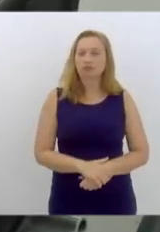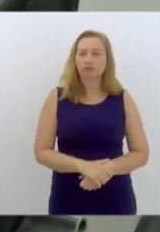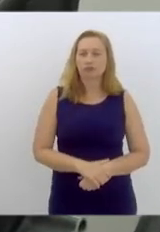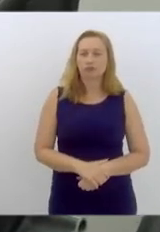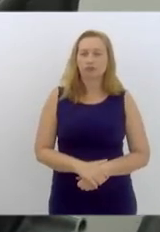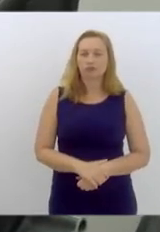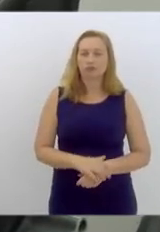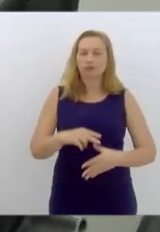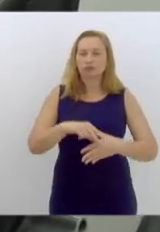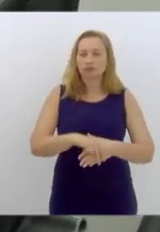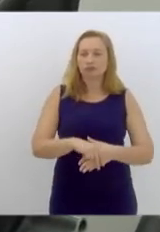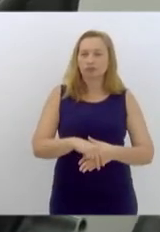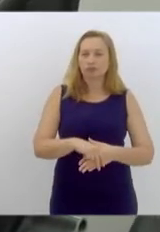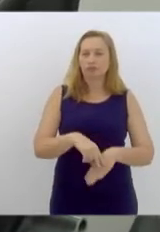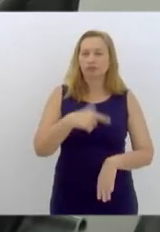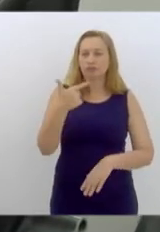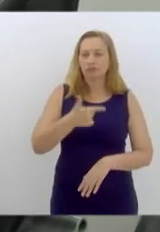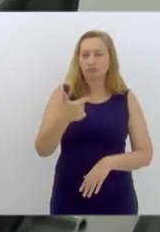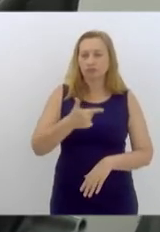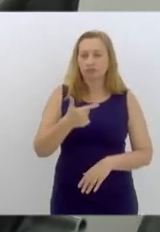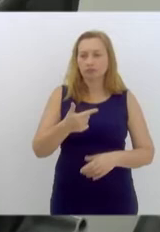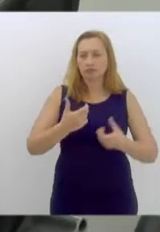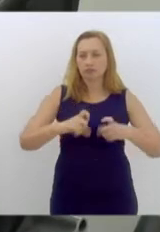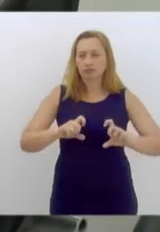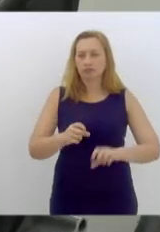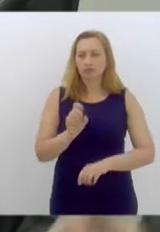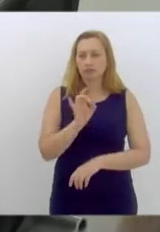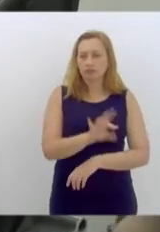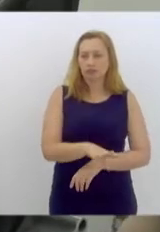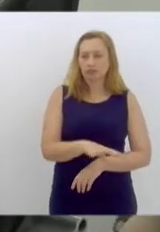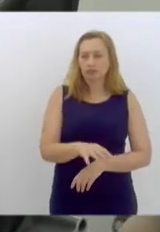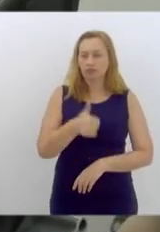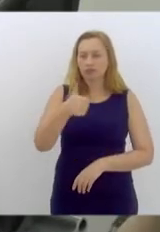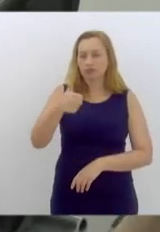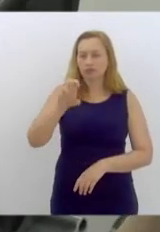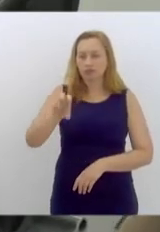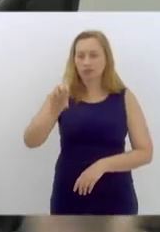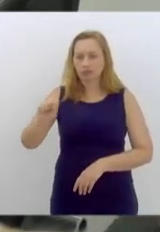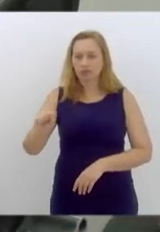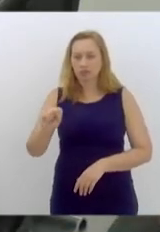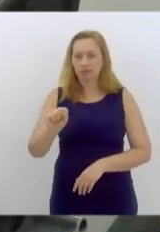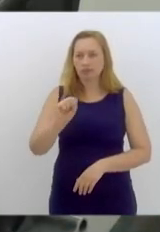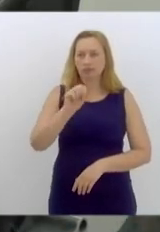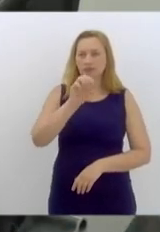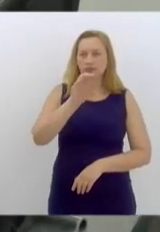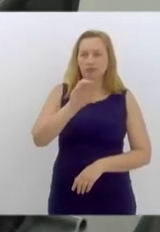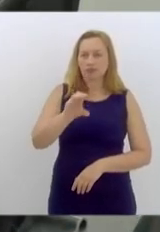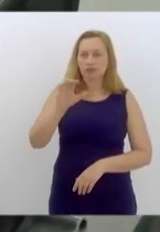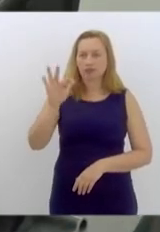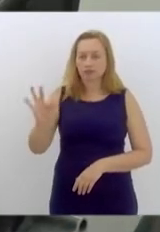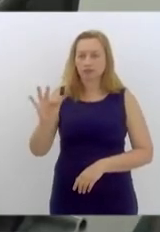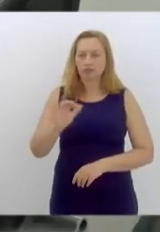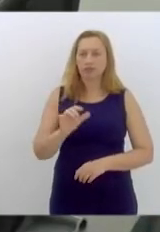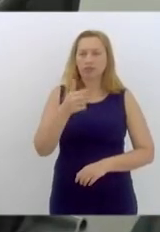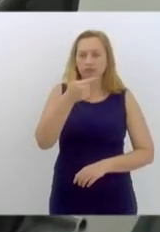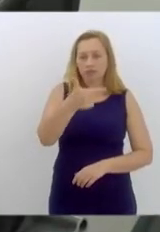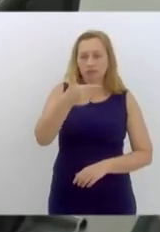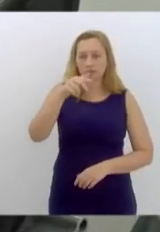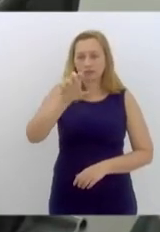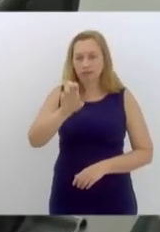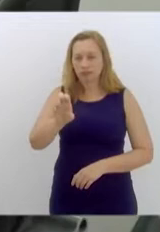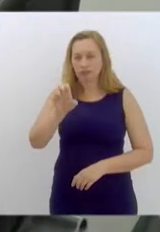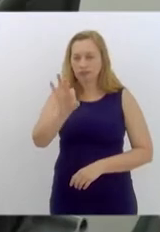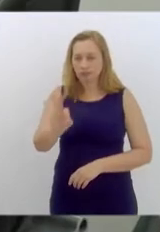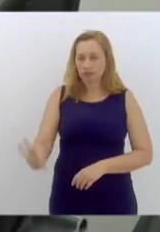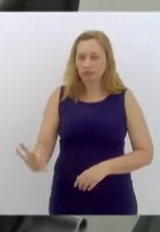estabelecidos no inciso 2º do parágrafo único do artigo 158 da CF, 25 pontos